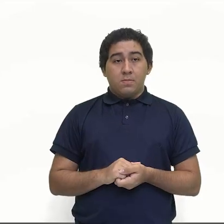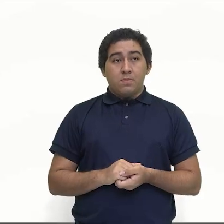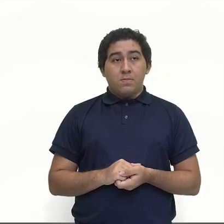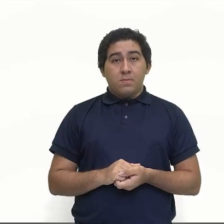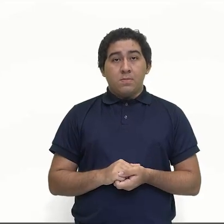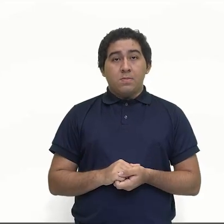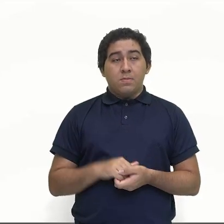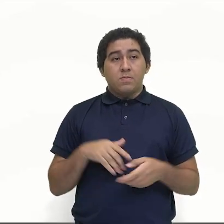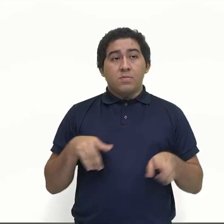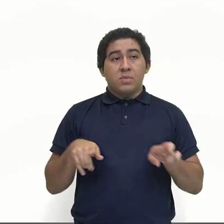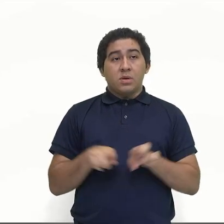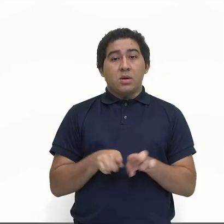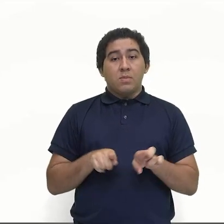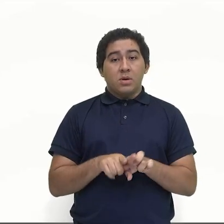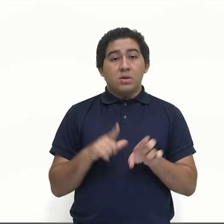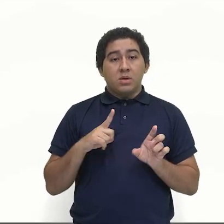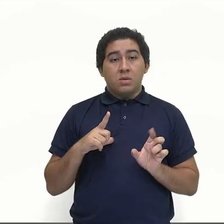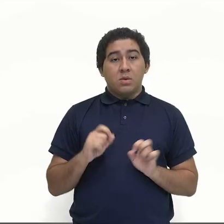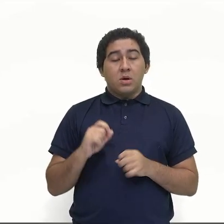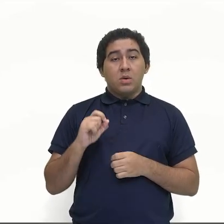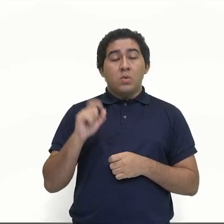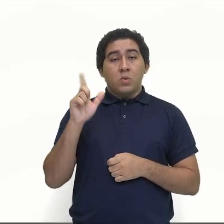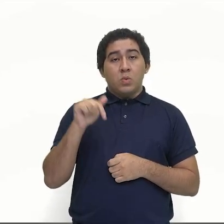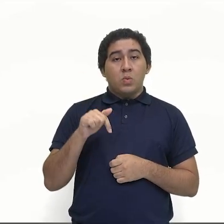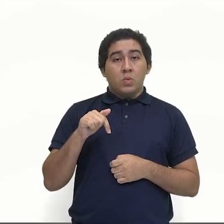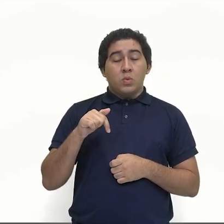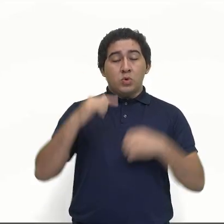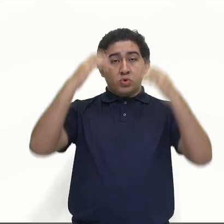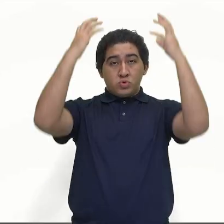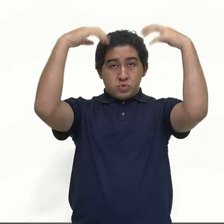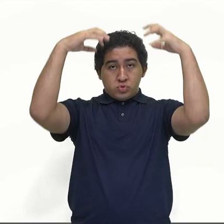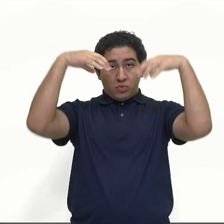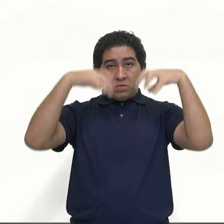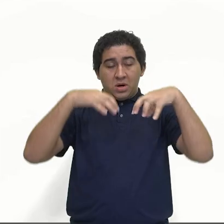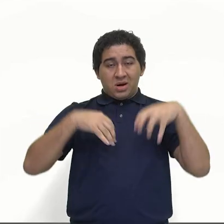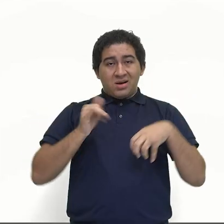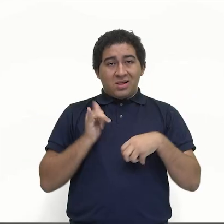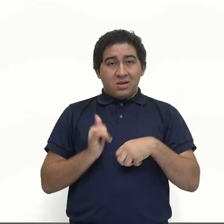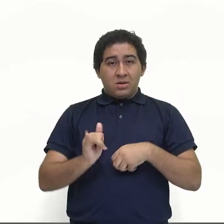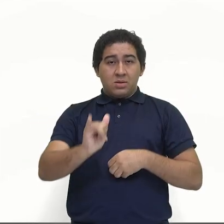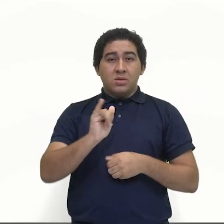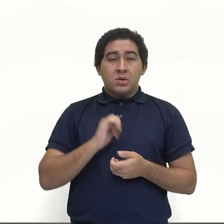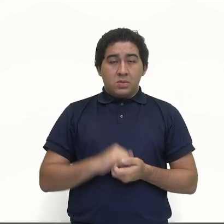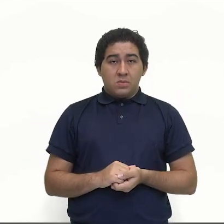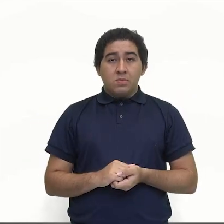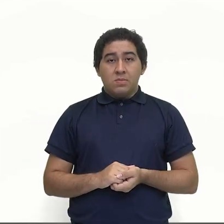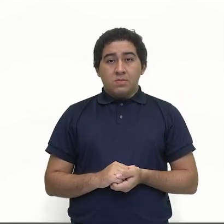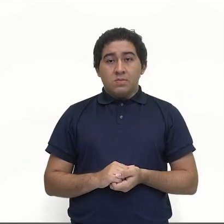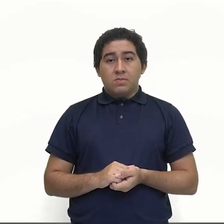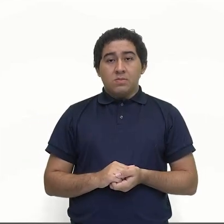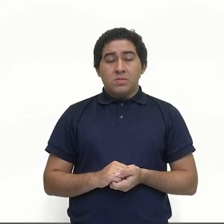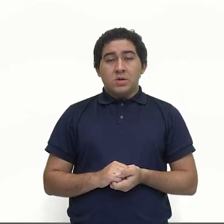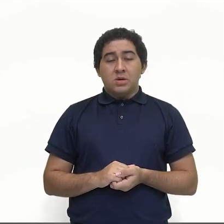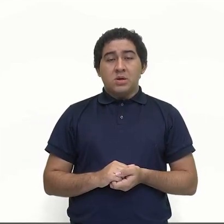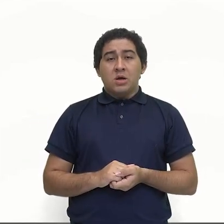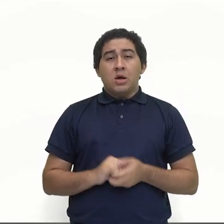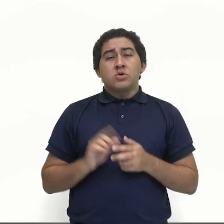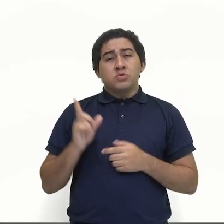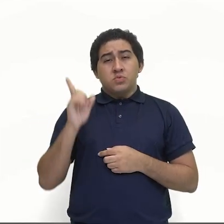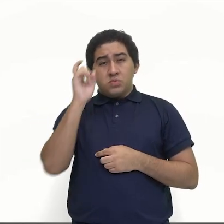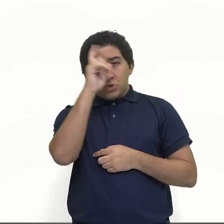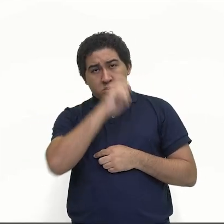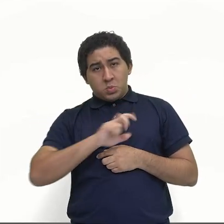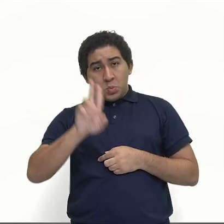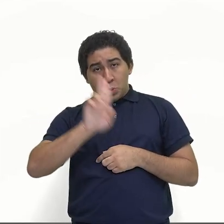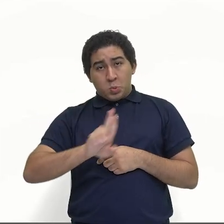tem também chuveiro elétrico. Muitos de nós não usamos chuveiro elétrico. Por quê? Mas